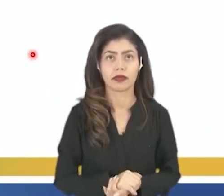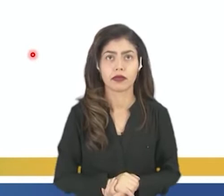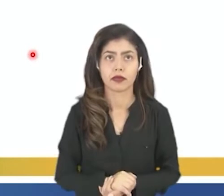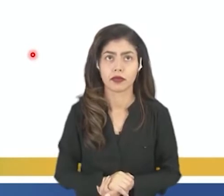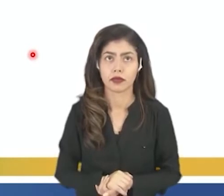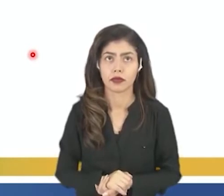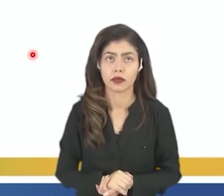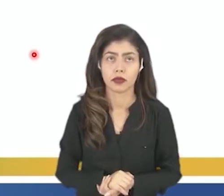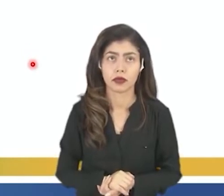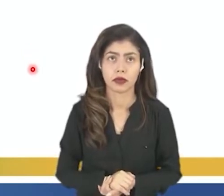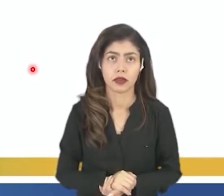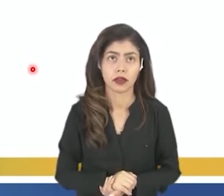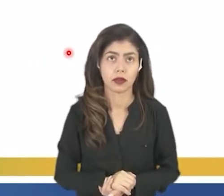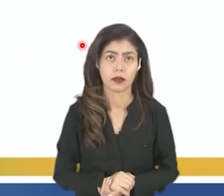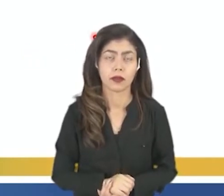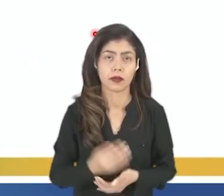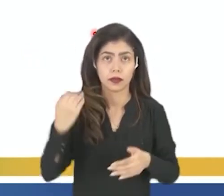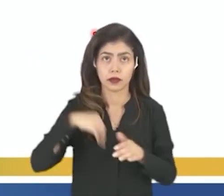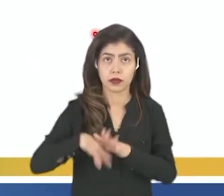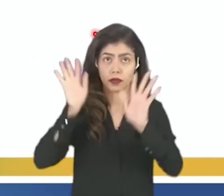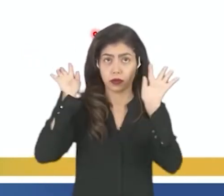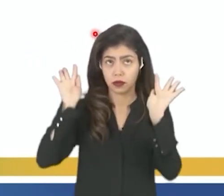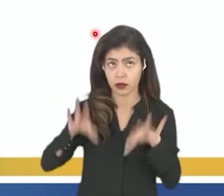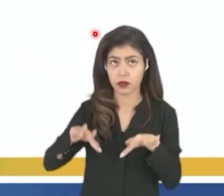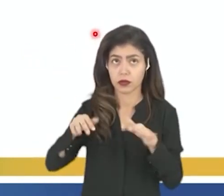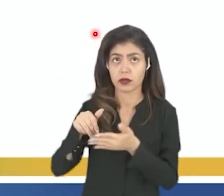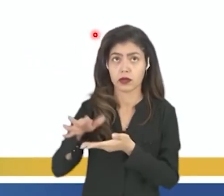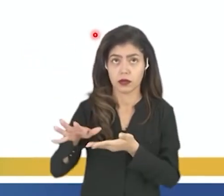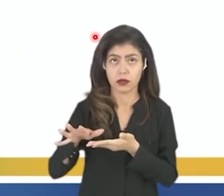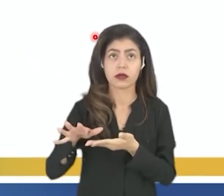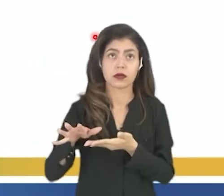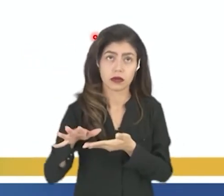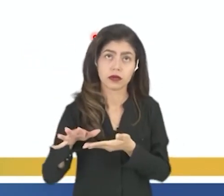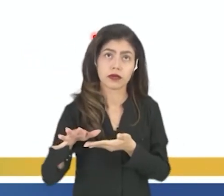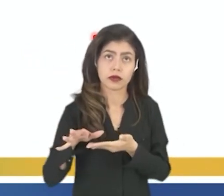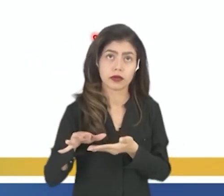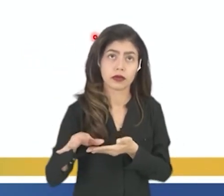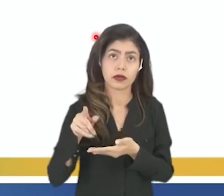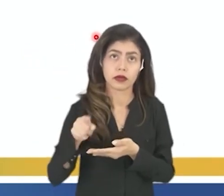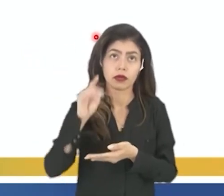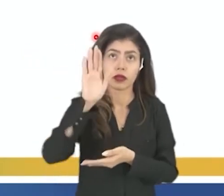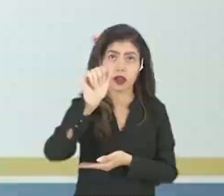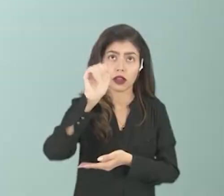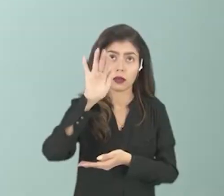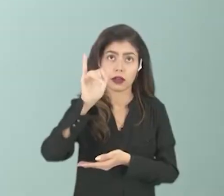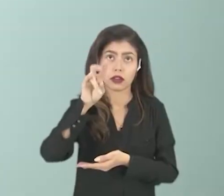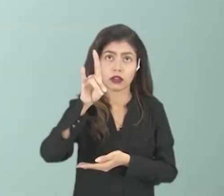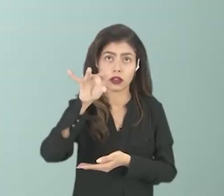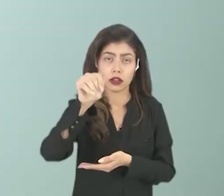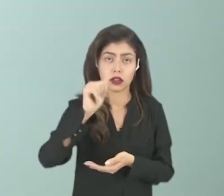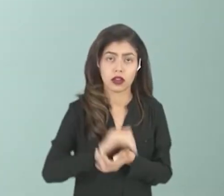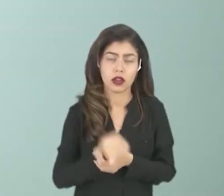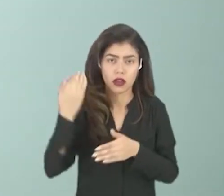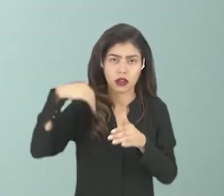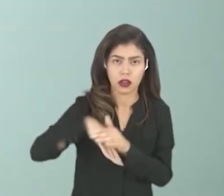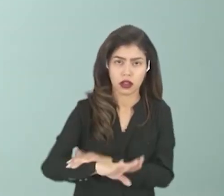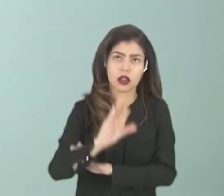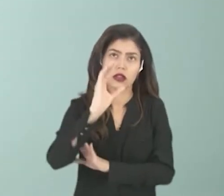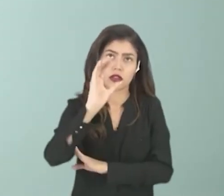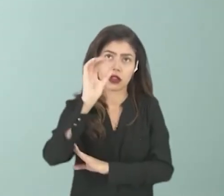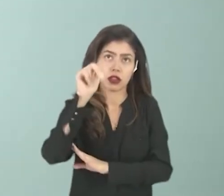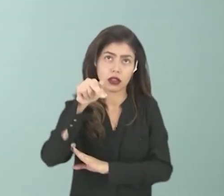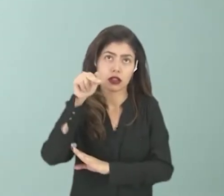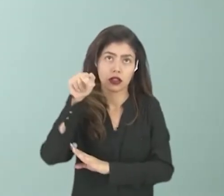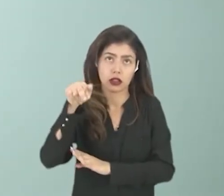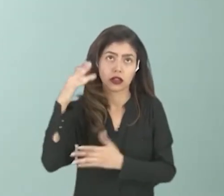fato importa Então esse depósito final para descarte desses rejeitos radioativos fica em abadias a o depósito da